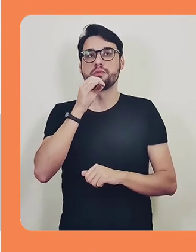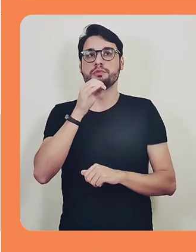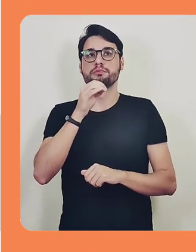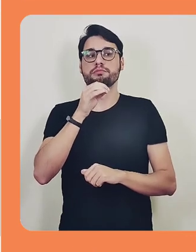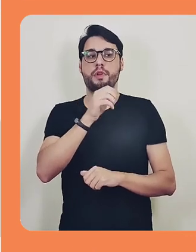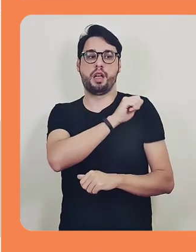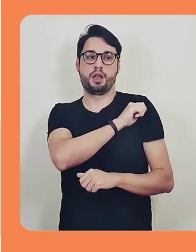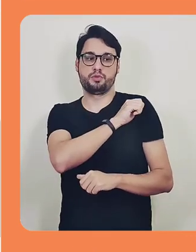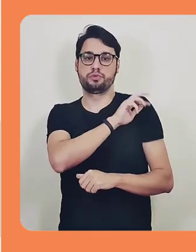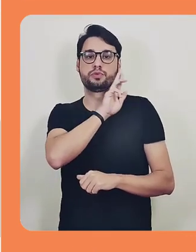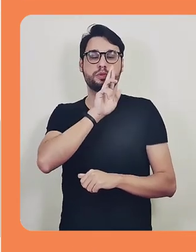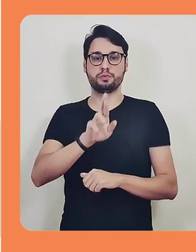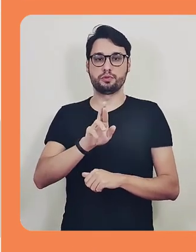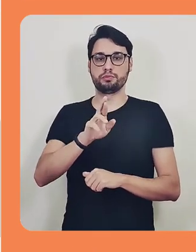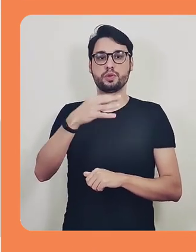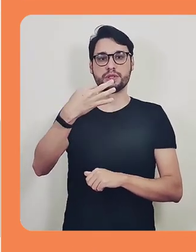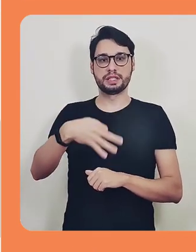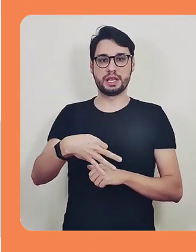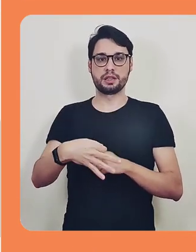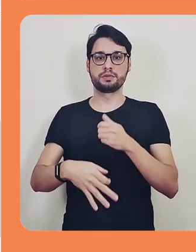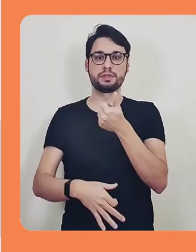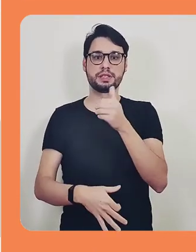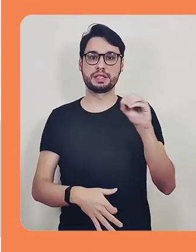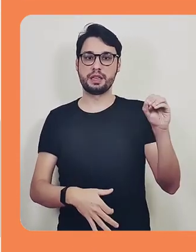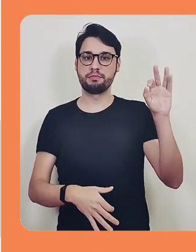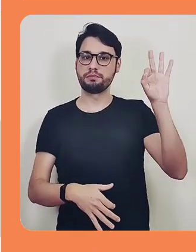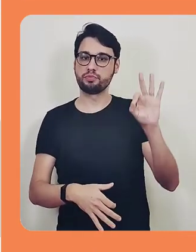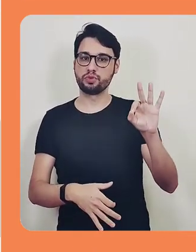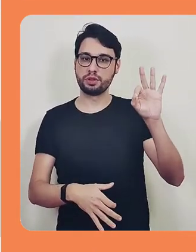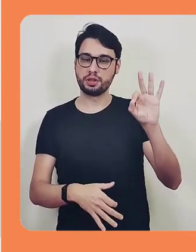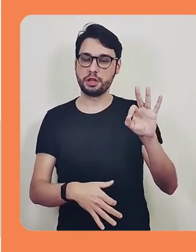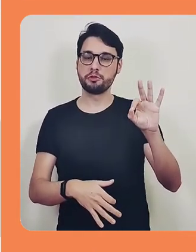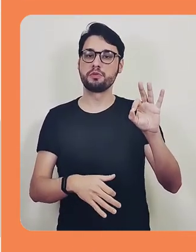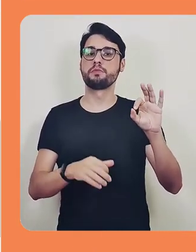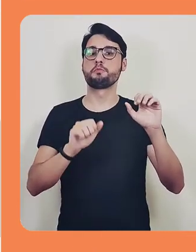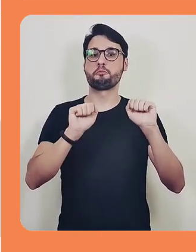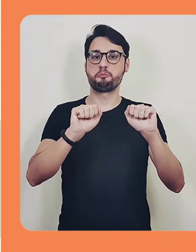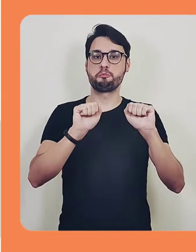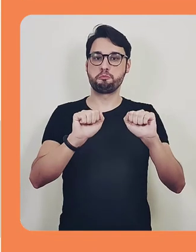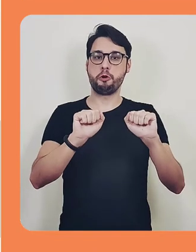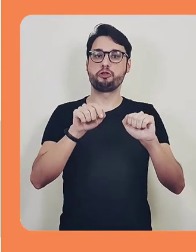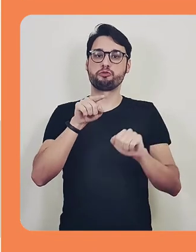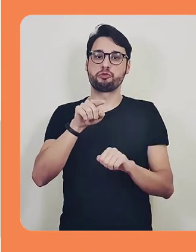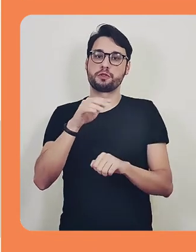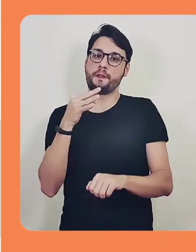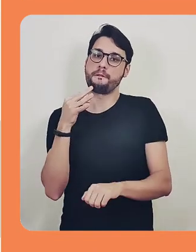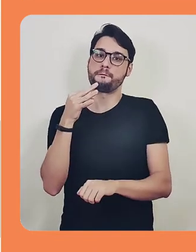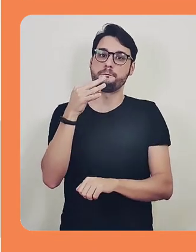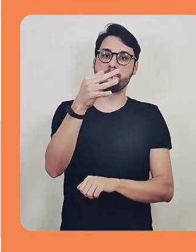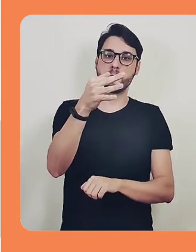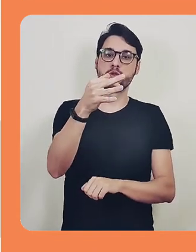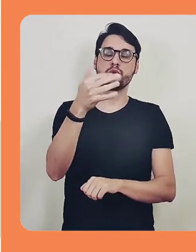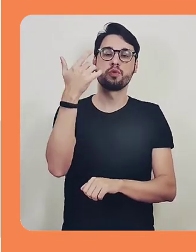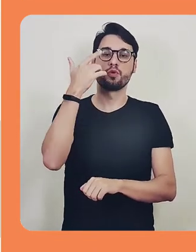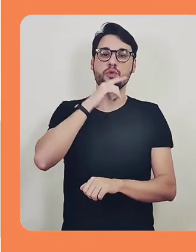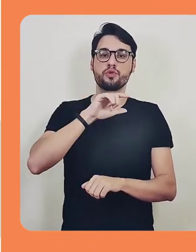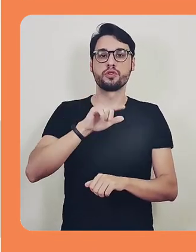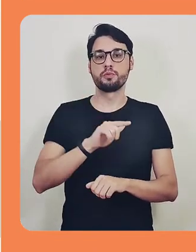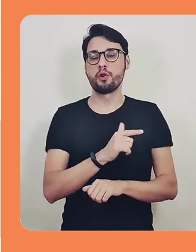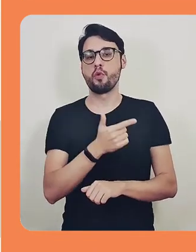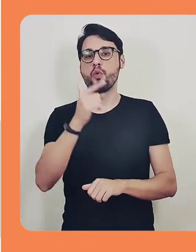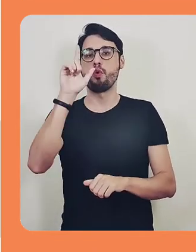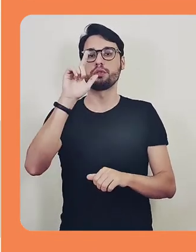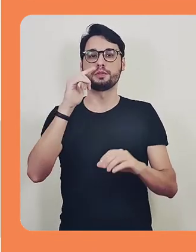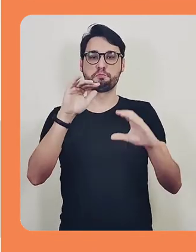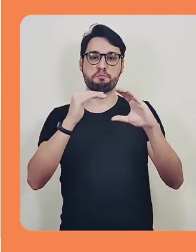pode também adicionar uma adaptação. Então, se ele acertar 100%, você pode encaminhá-lo para um